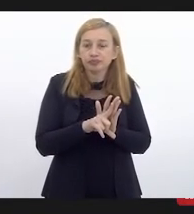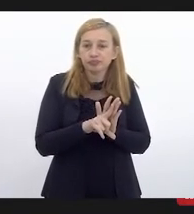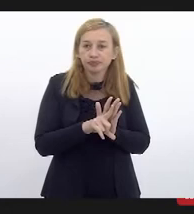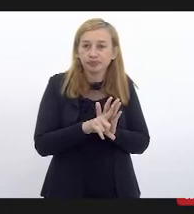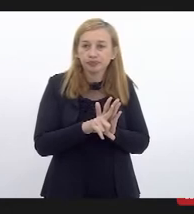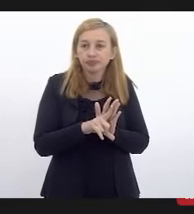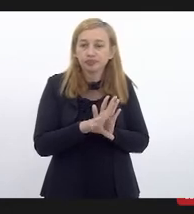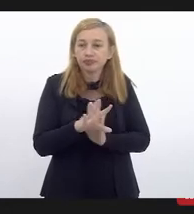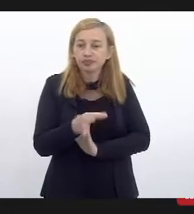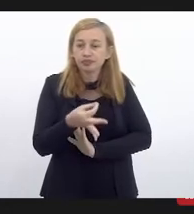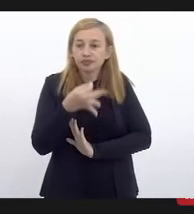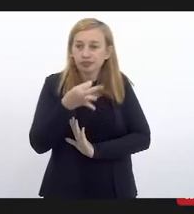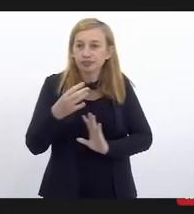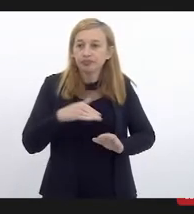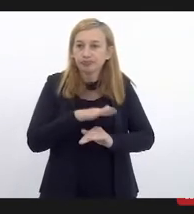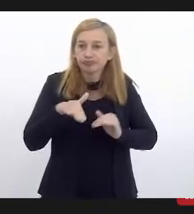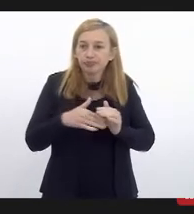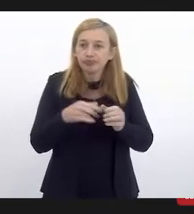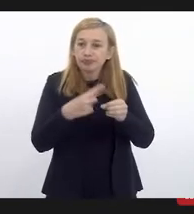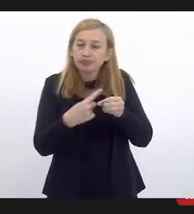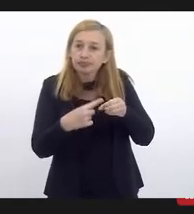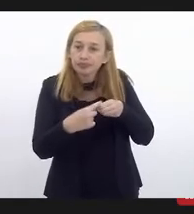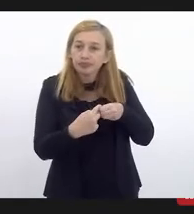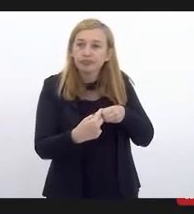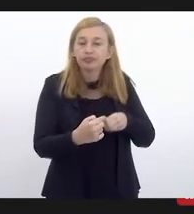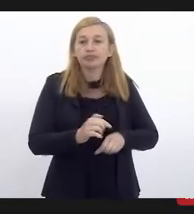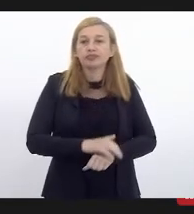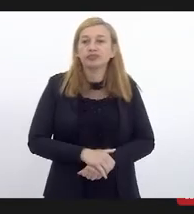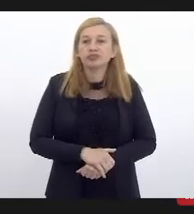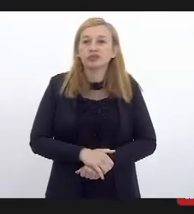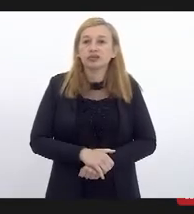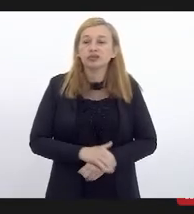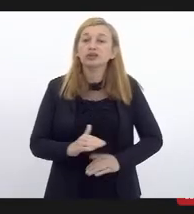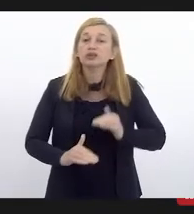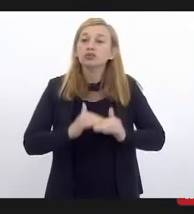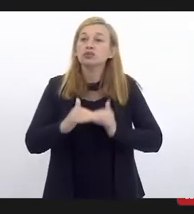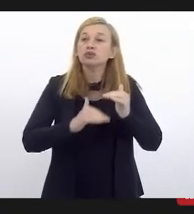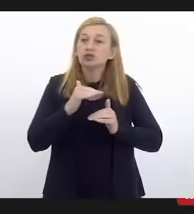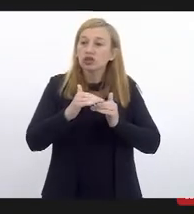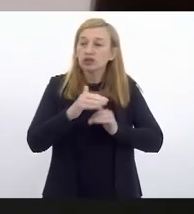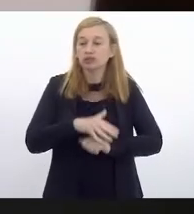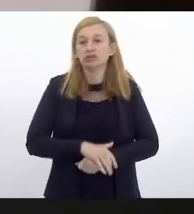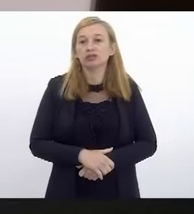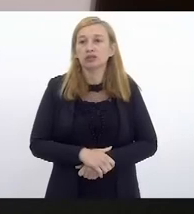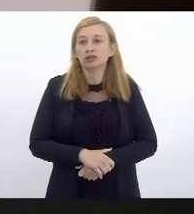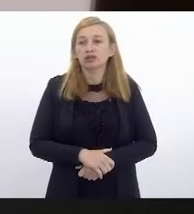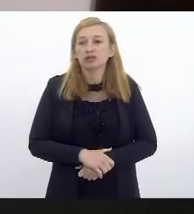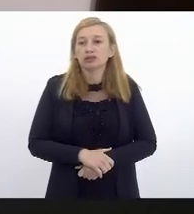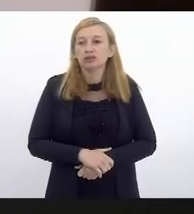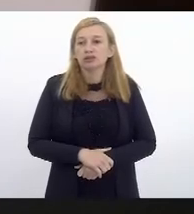como sugestiva a todos os municípios, né, para desenvolver aí,